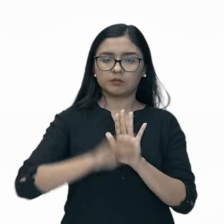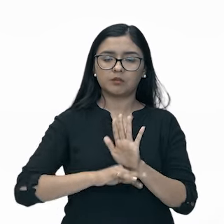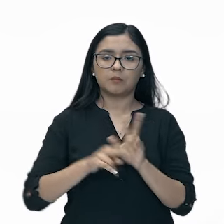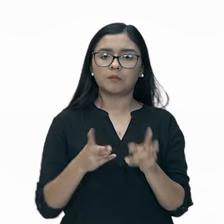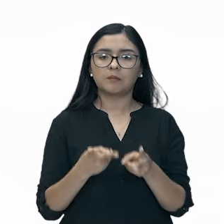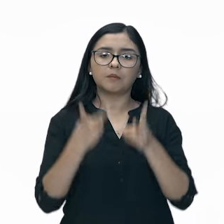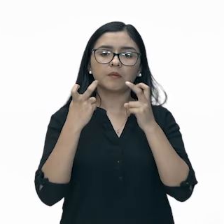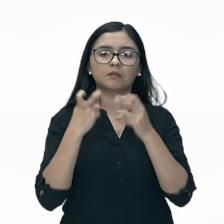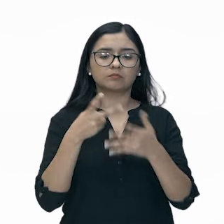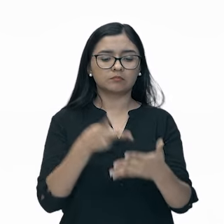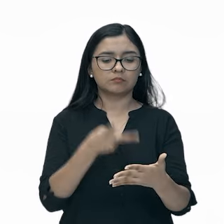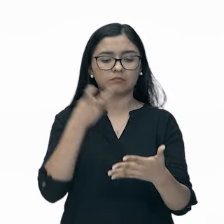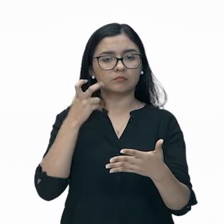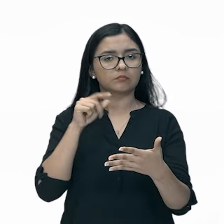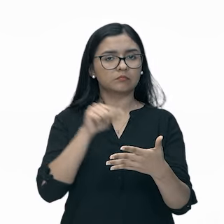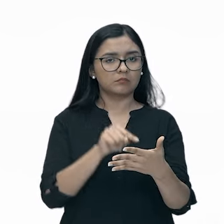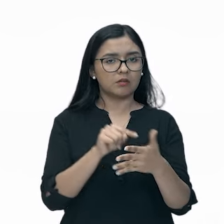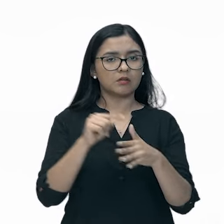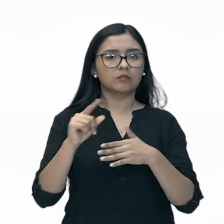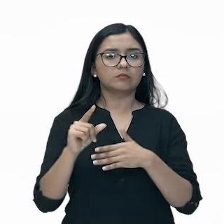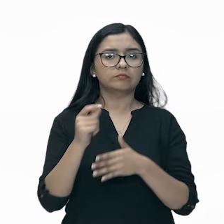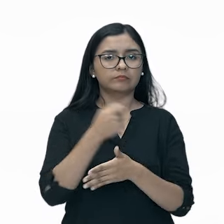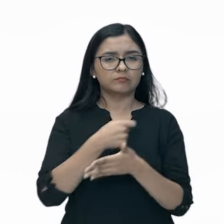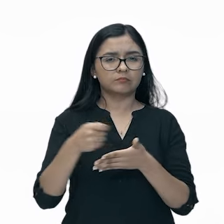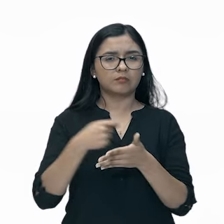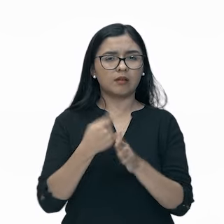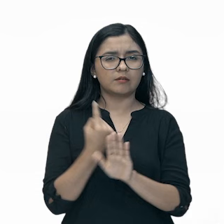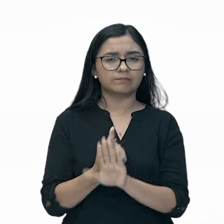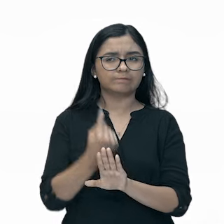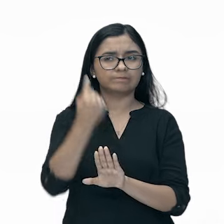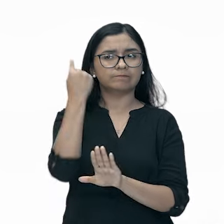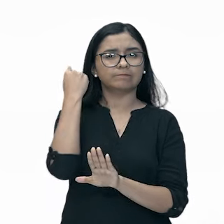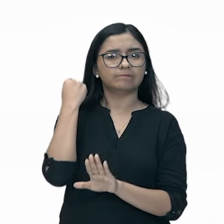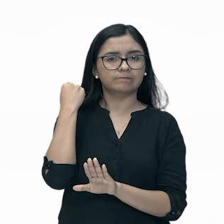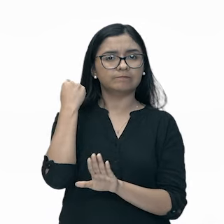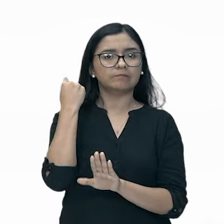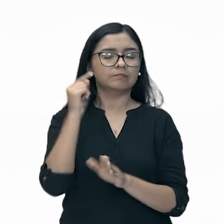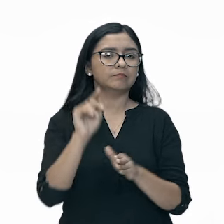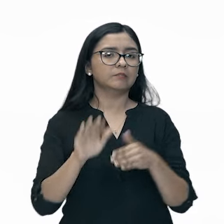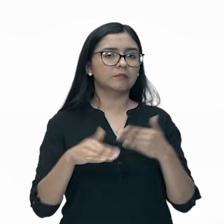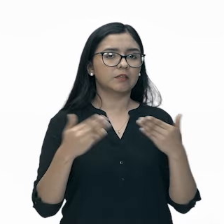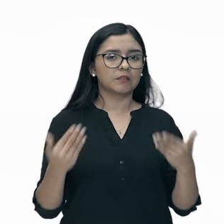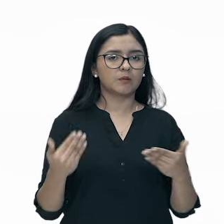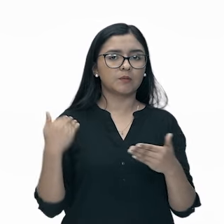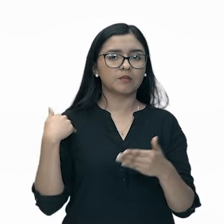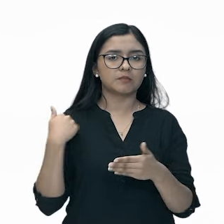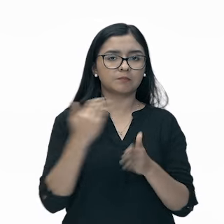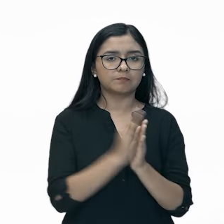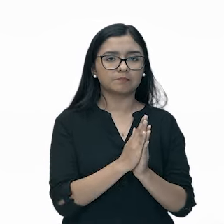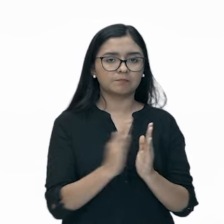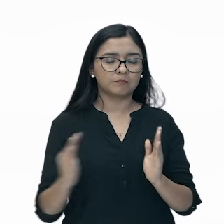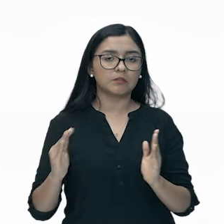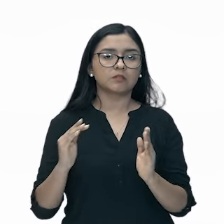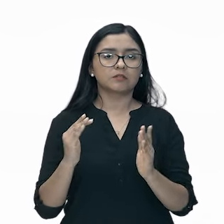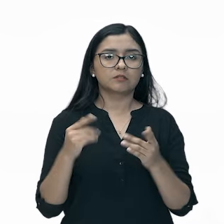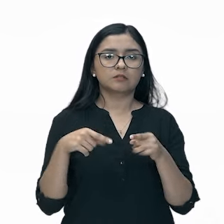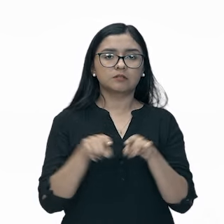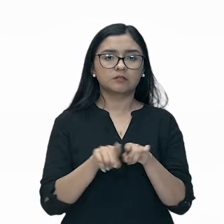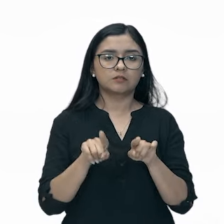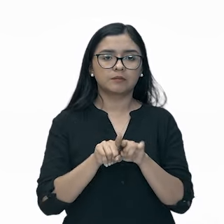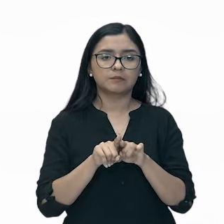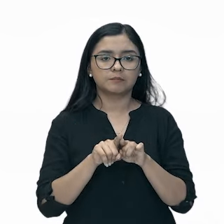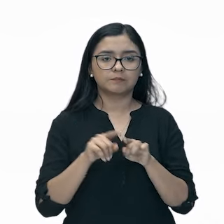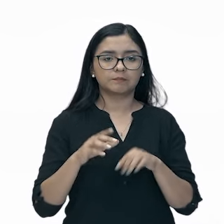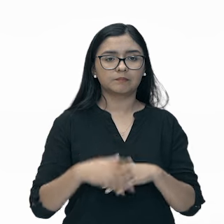perceber um texto que foi escrito lá lá atrás Então esse processo de semelhança esse processo de